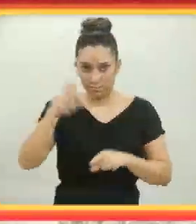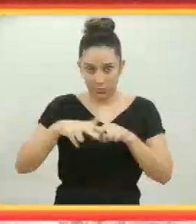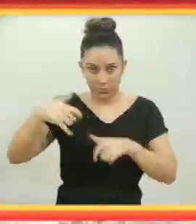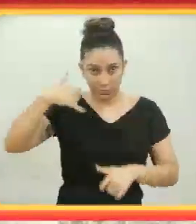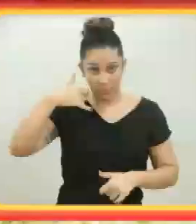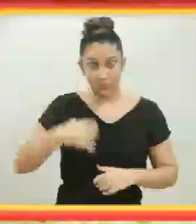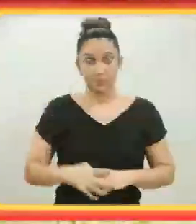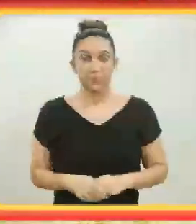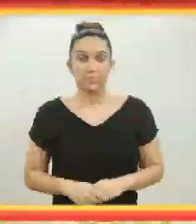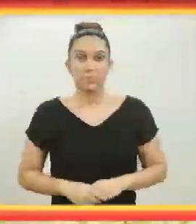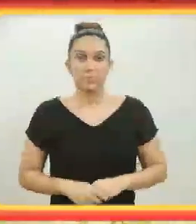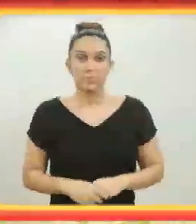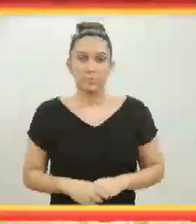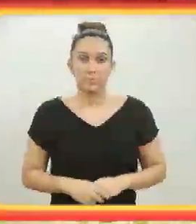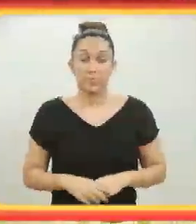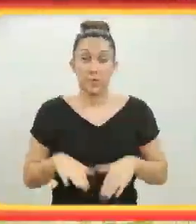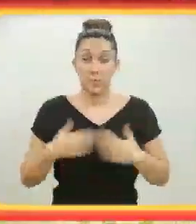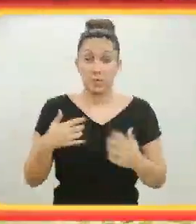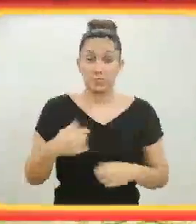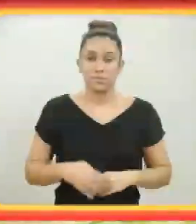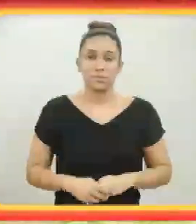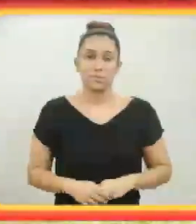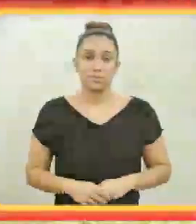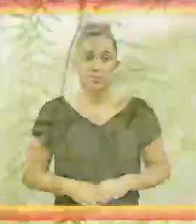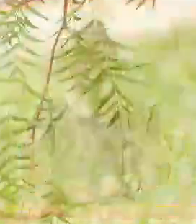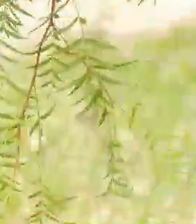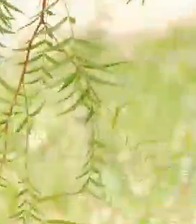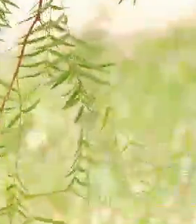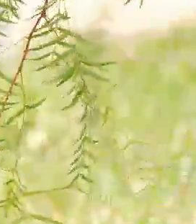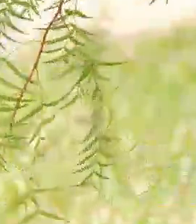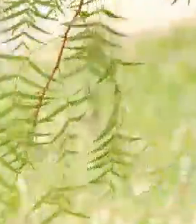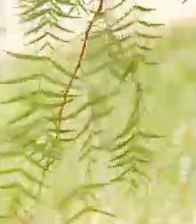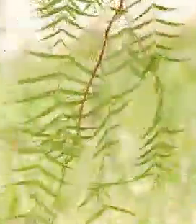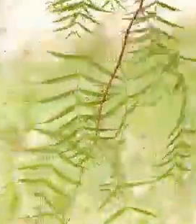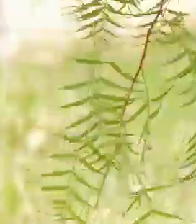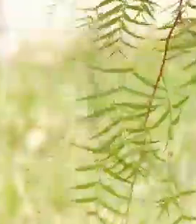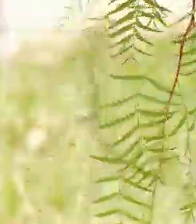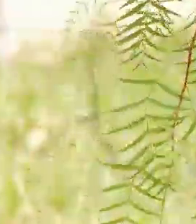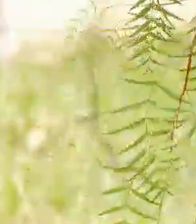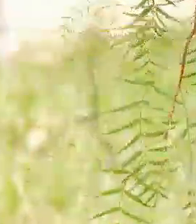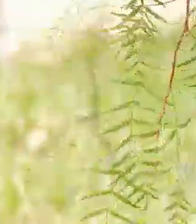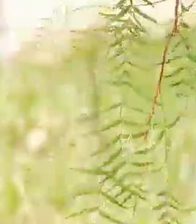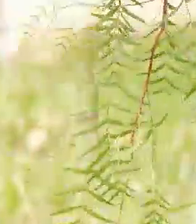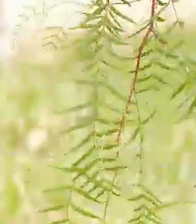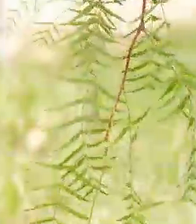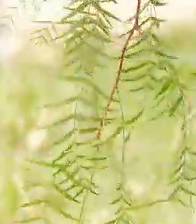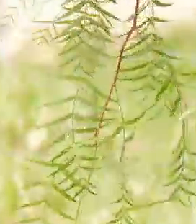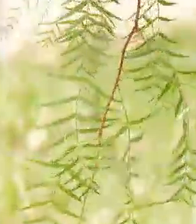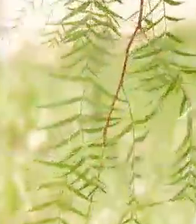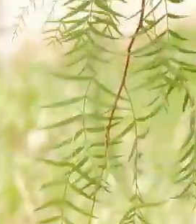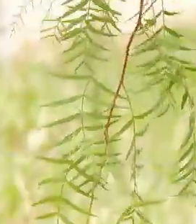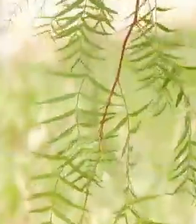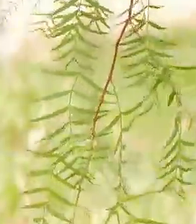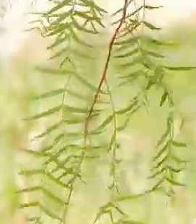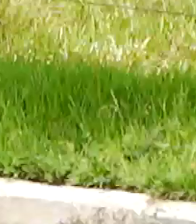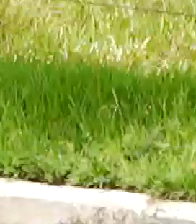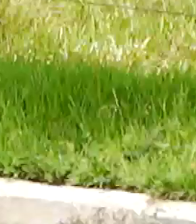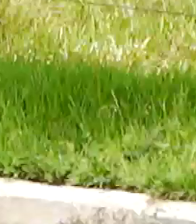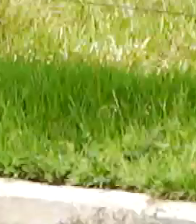plataforma de frente da cadeira para que meus pés pudessem ficar apoiados. E a gente trabalhava em